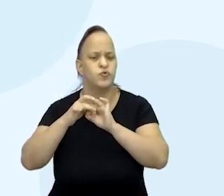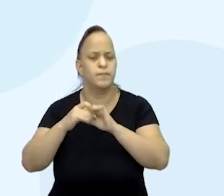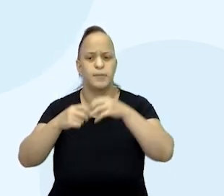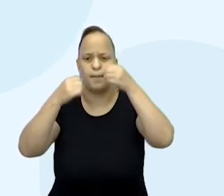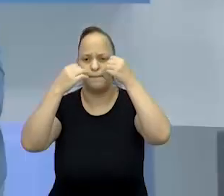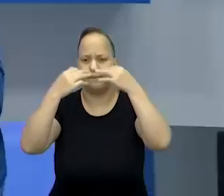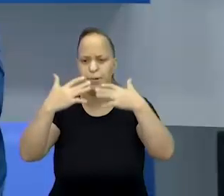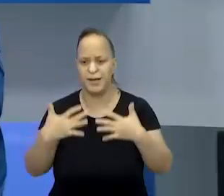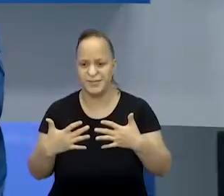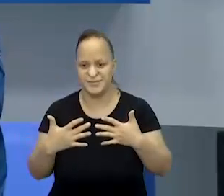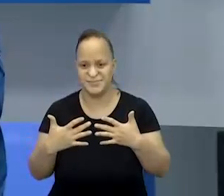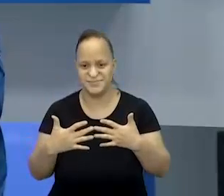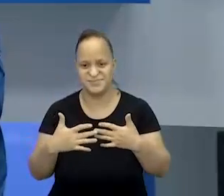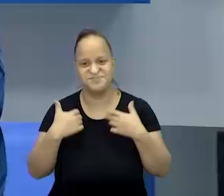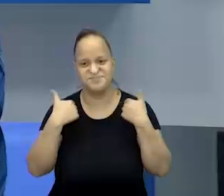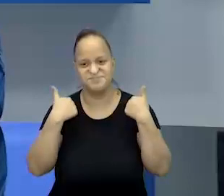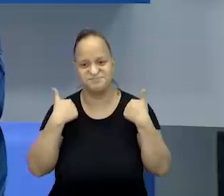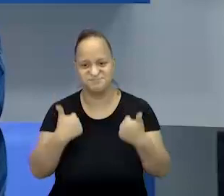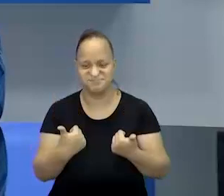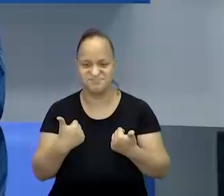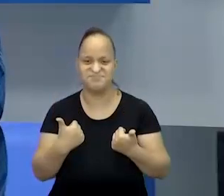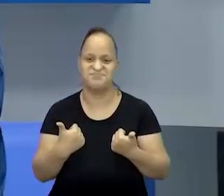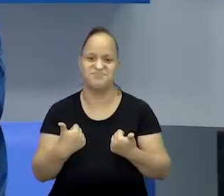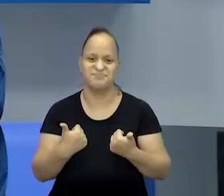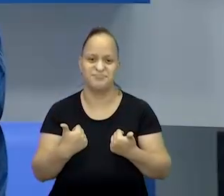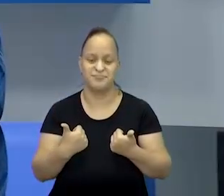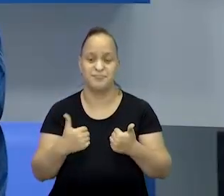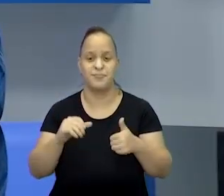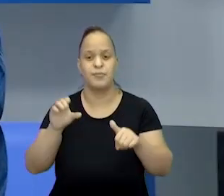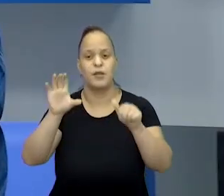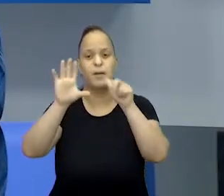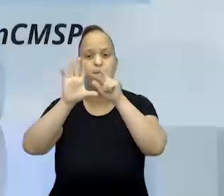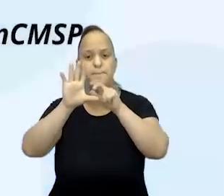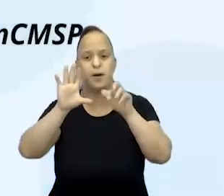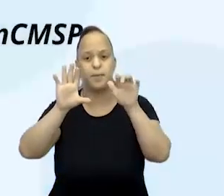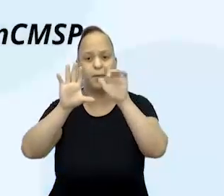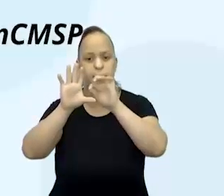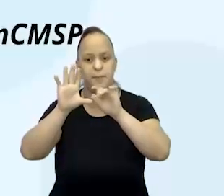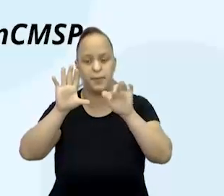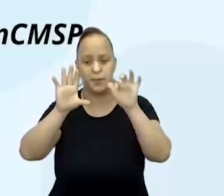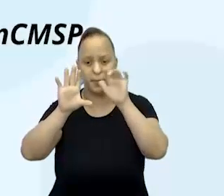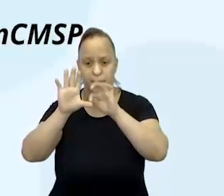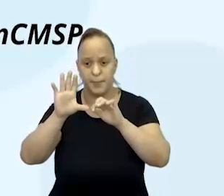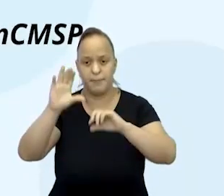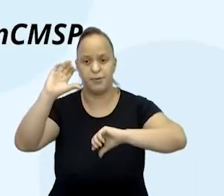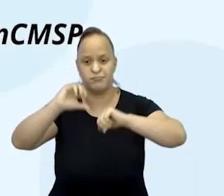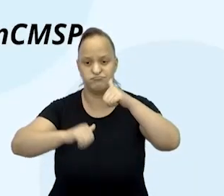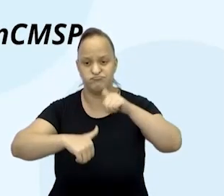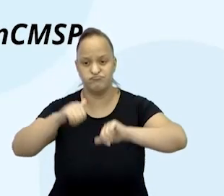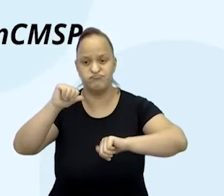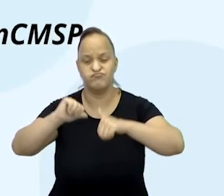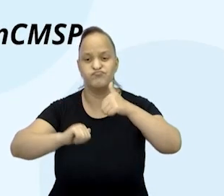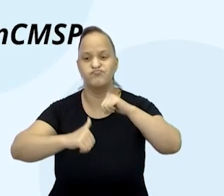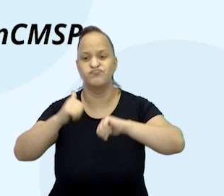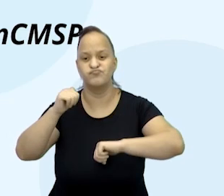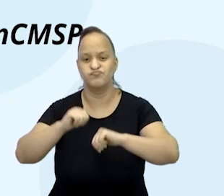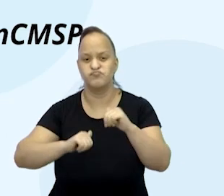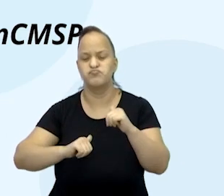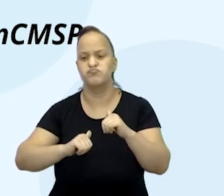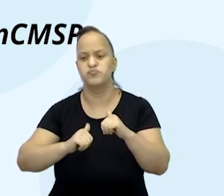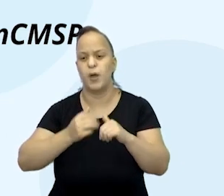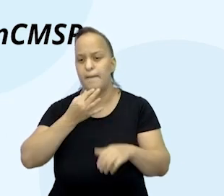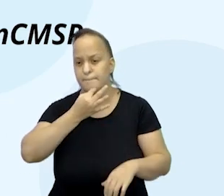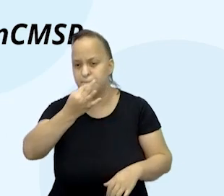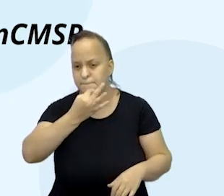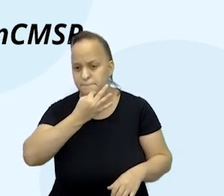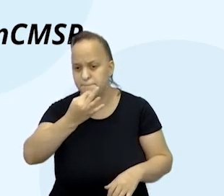aula, beleza? Basicamente é isso por hoje. Não deixem de avaliar o nosso conteúdo, se possível comente o que você está achando. Na nossa próxima aula